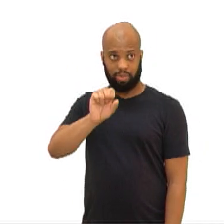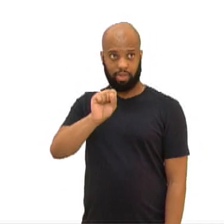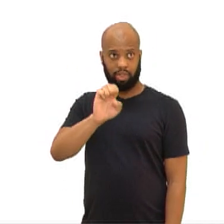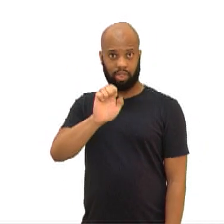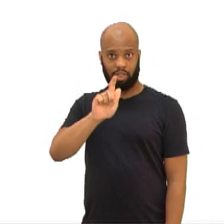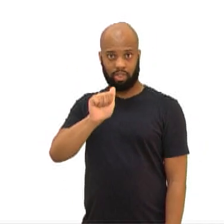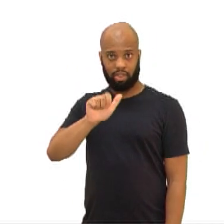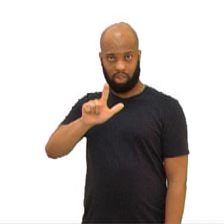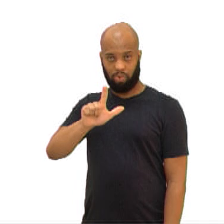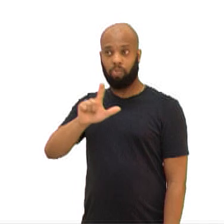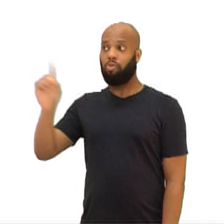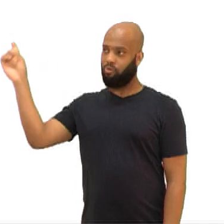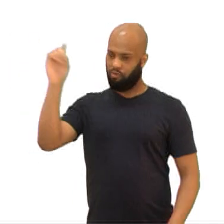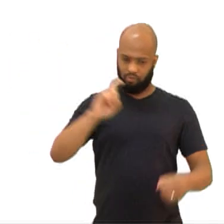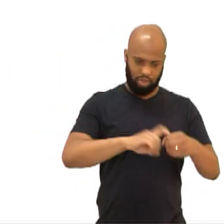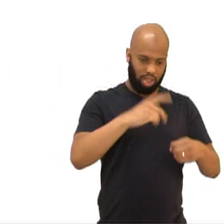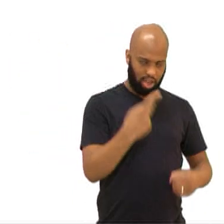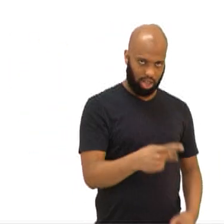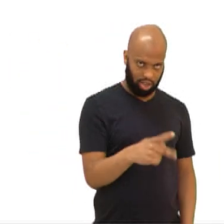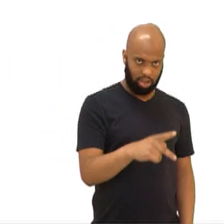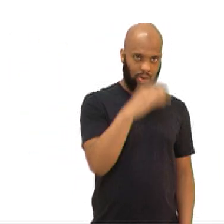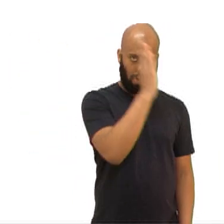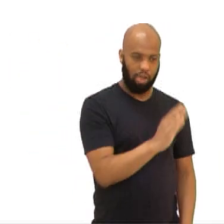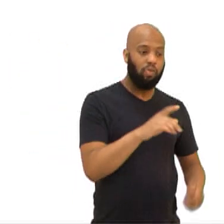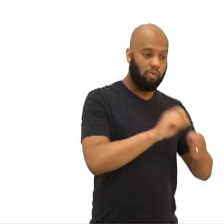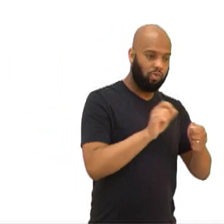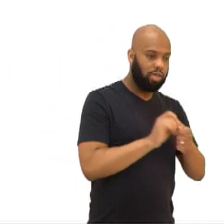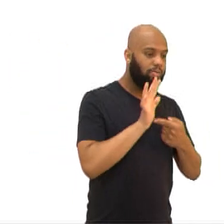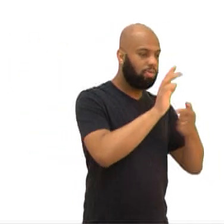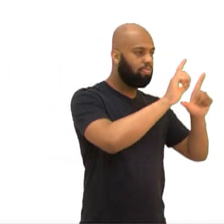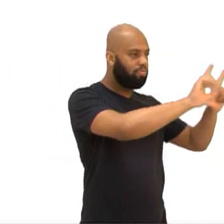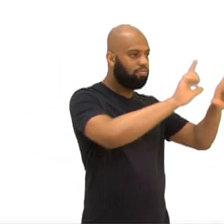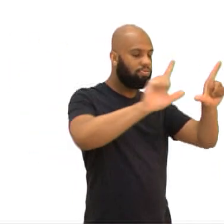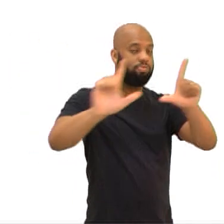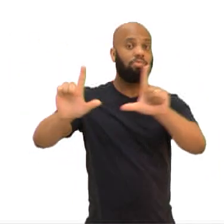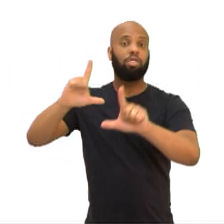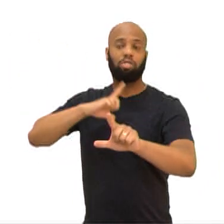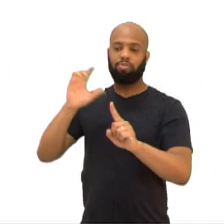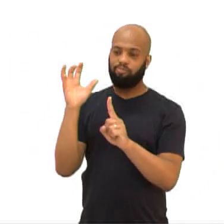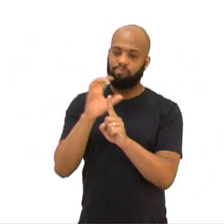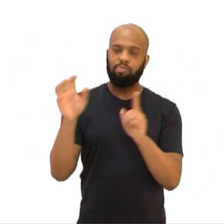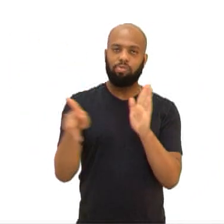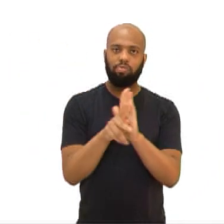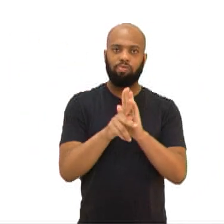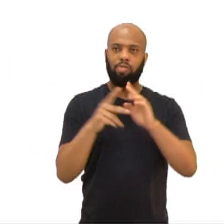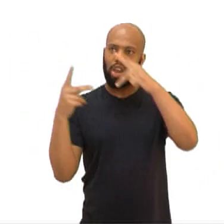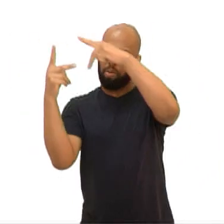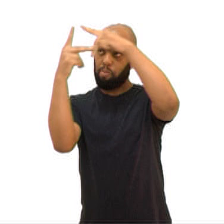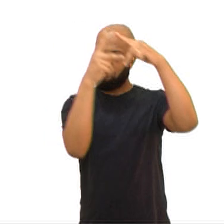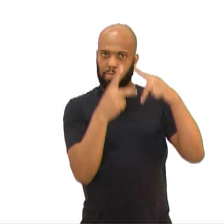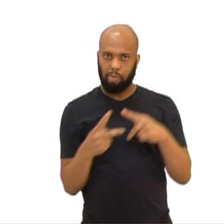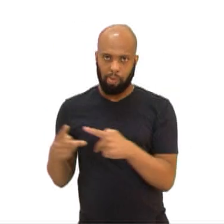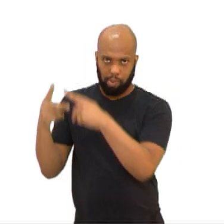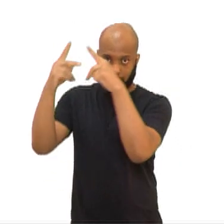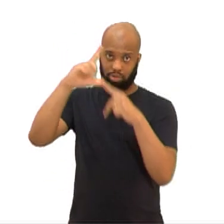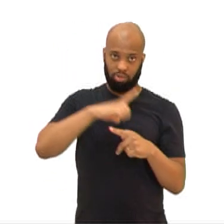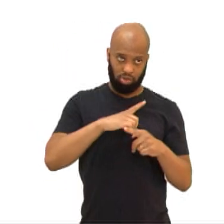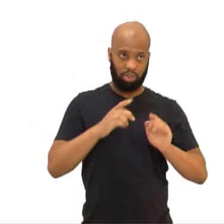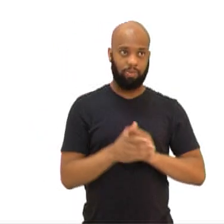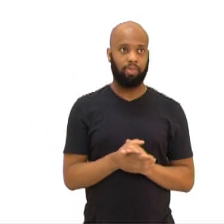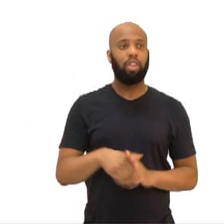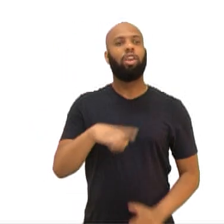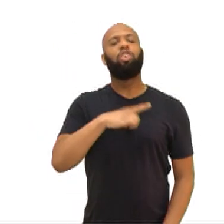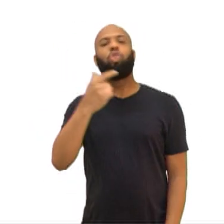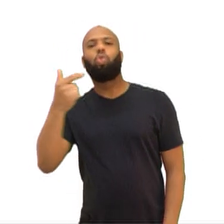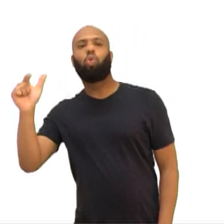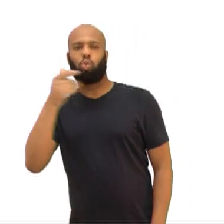embora. As obras dele tinham influência do cubismo e nunca se tinha visto aquilo no Brasil. Mário de Andrade, um